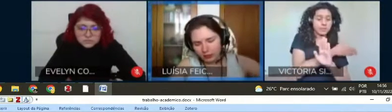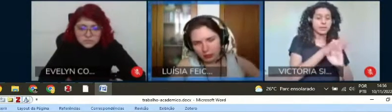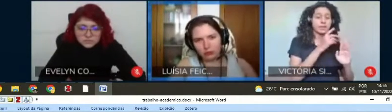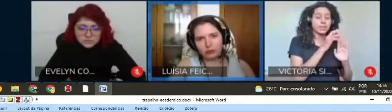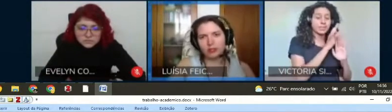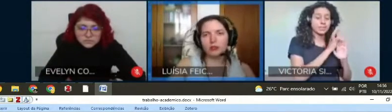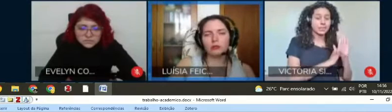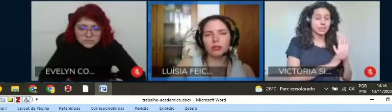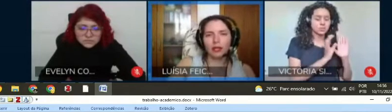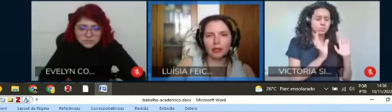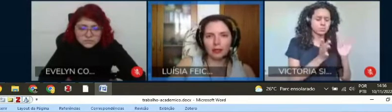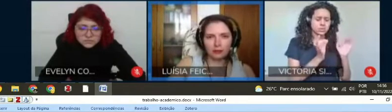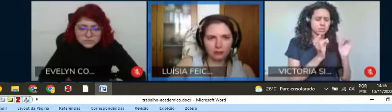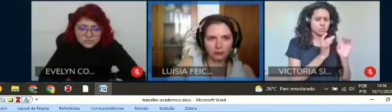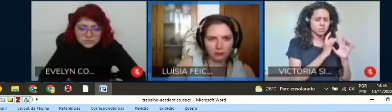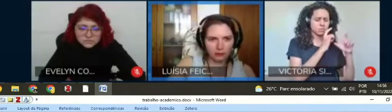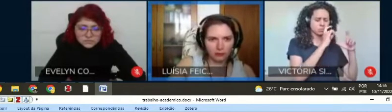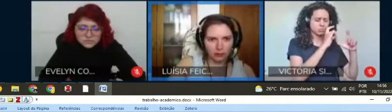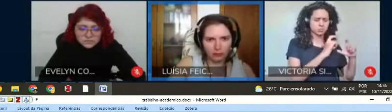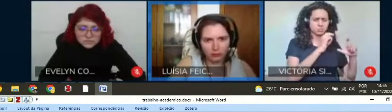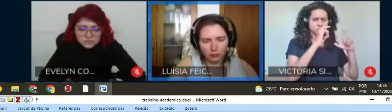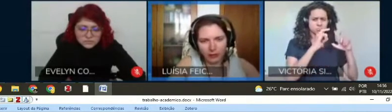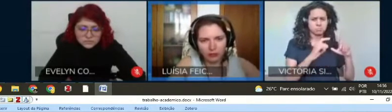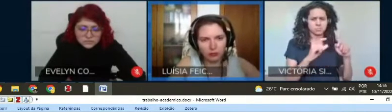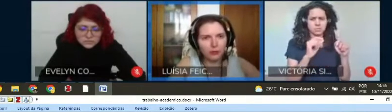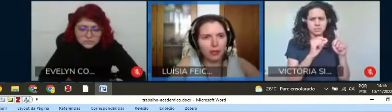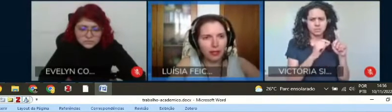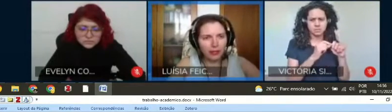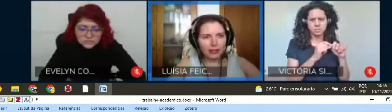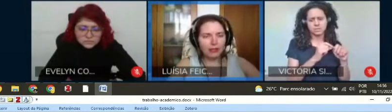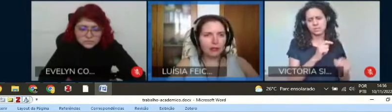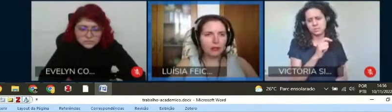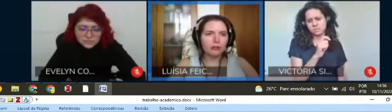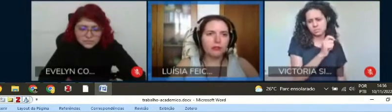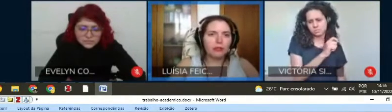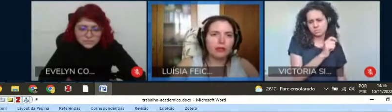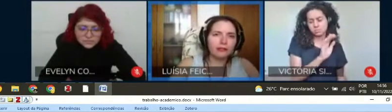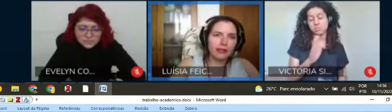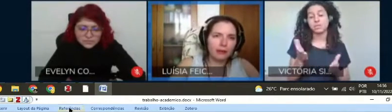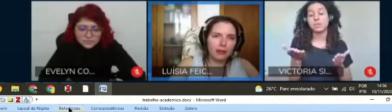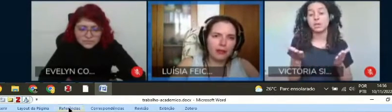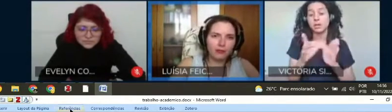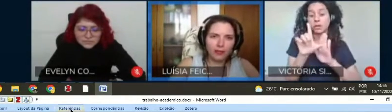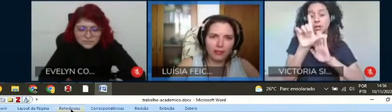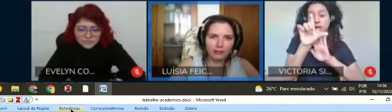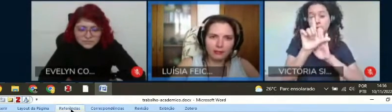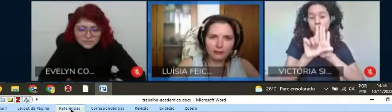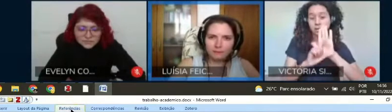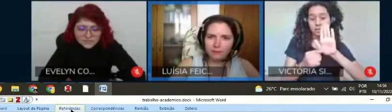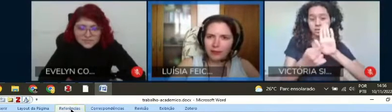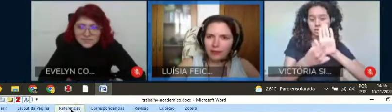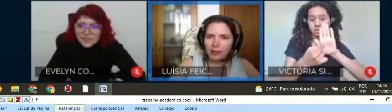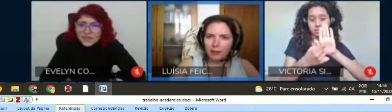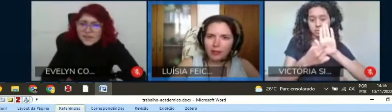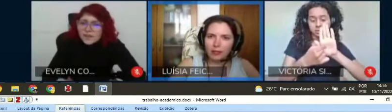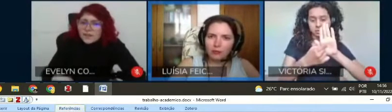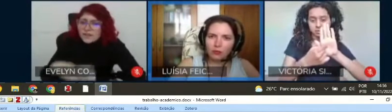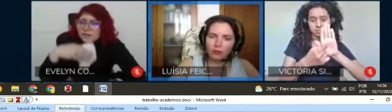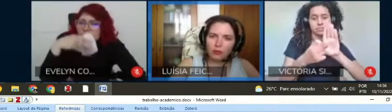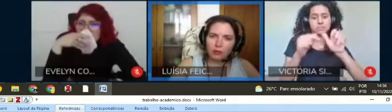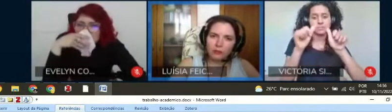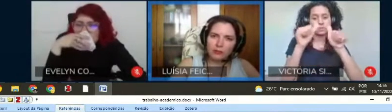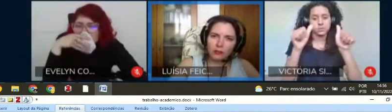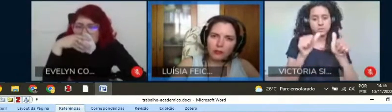capítulo, com aquele títulozinho que é automático. E daí agora eu venho nessa aba Referências